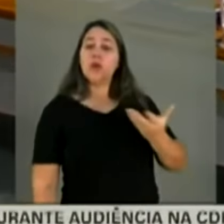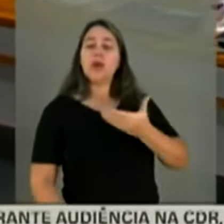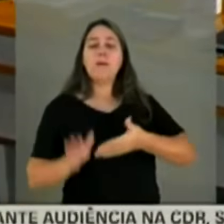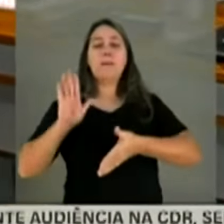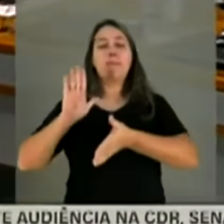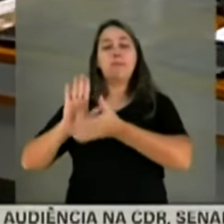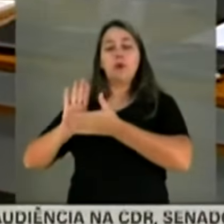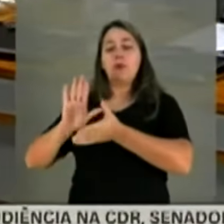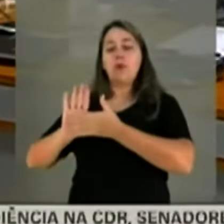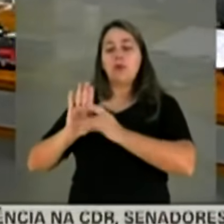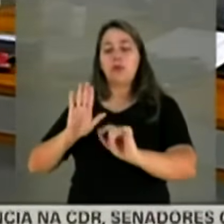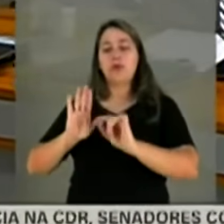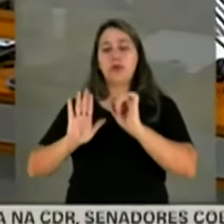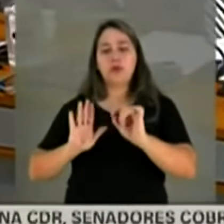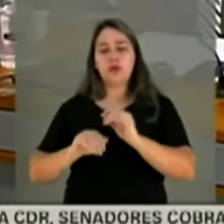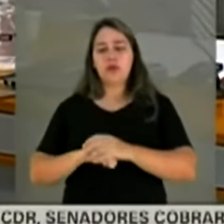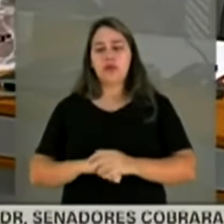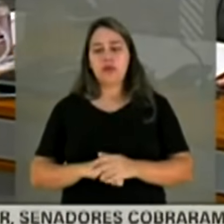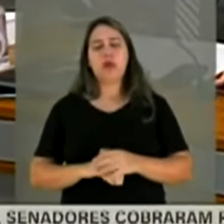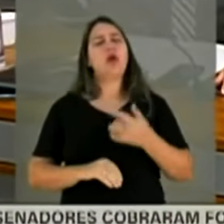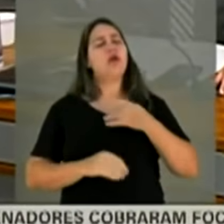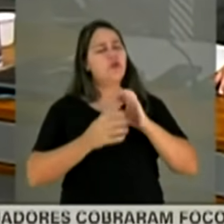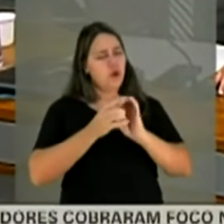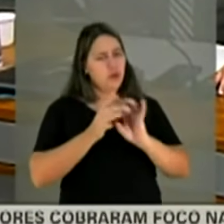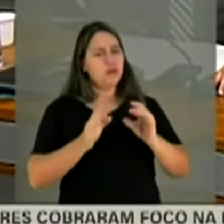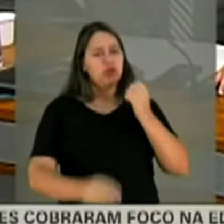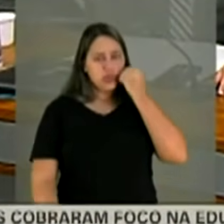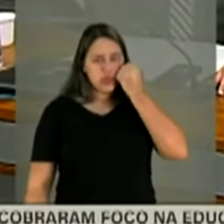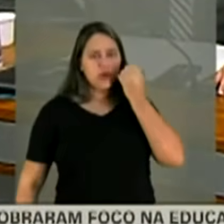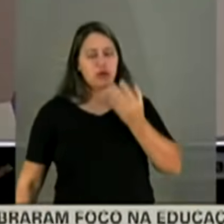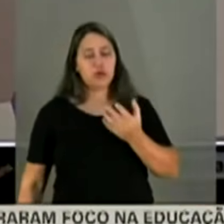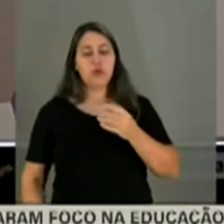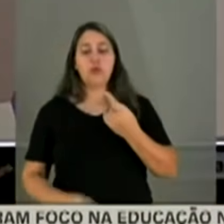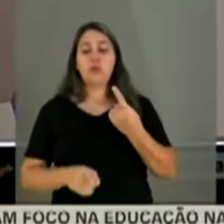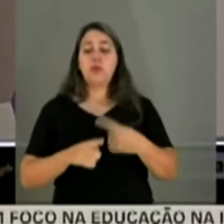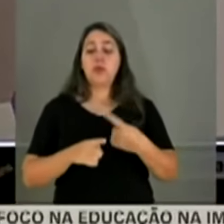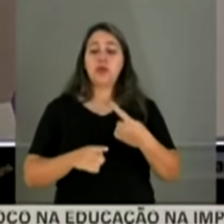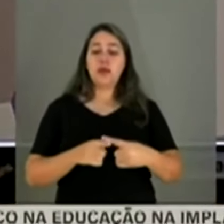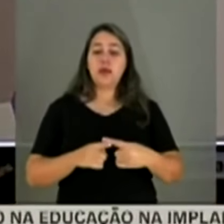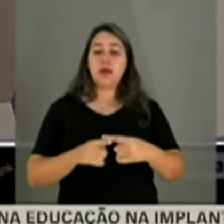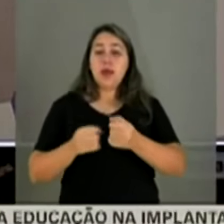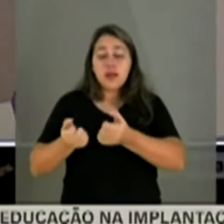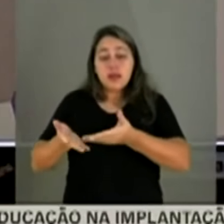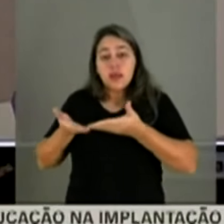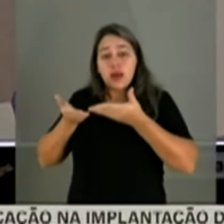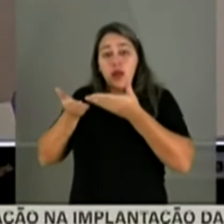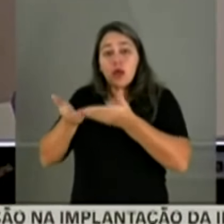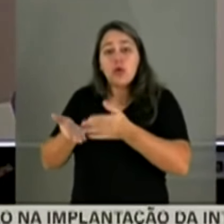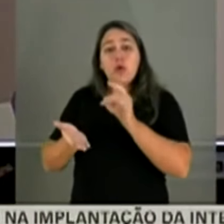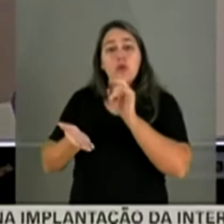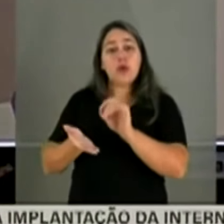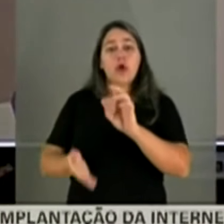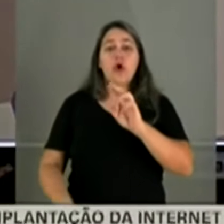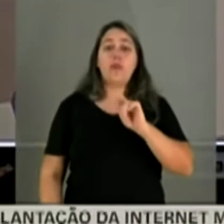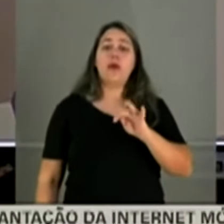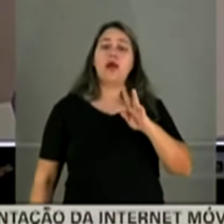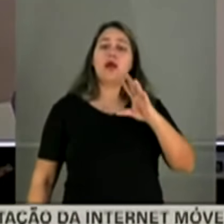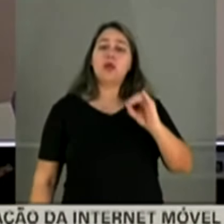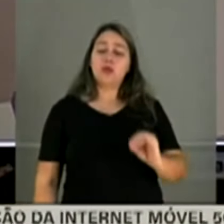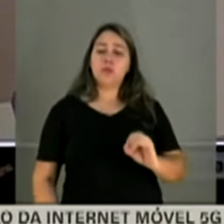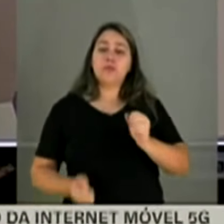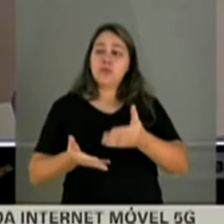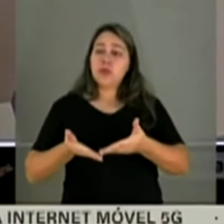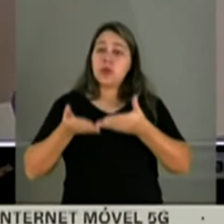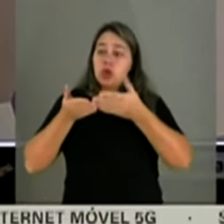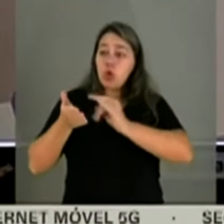Não demitir o senador Eduardo, o senador Tasso, porque ele entregou, o Roberto entregou um